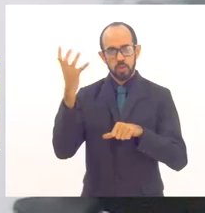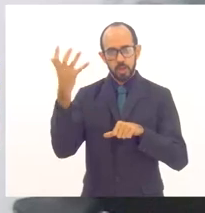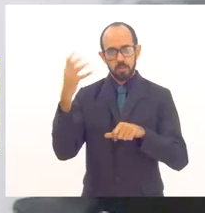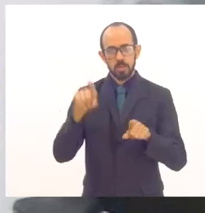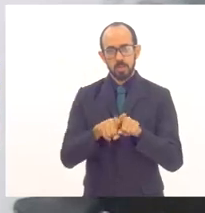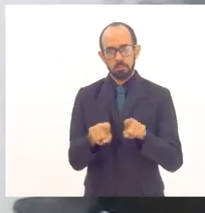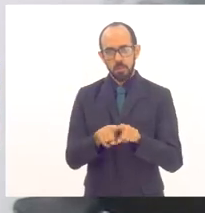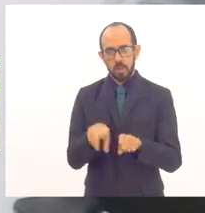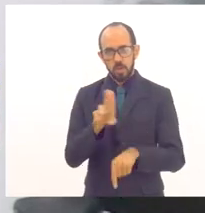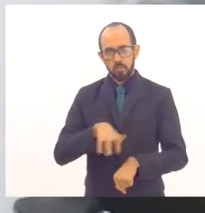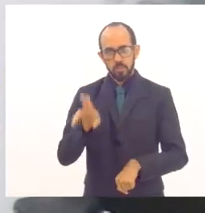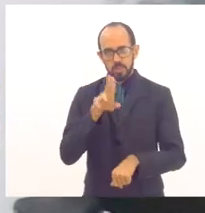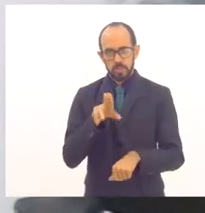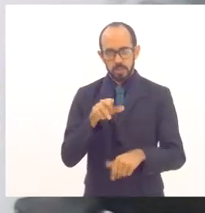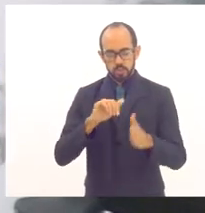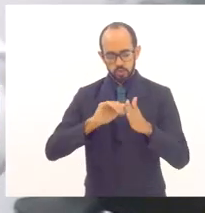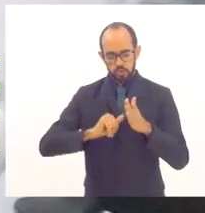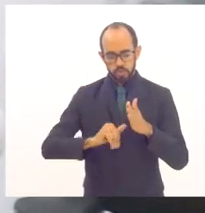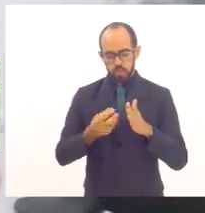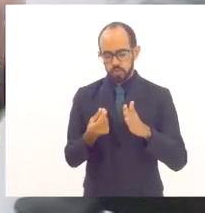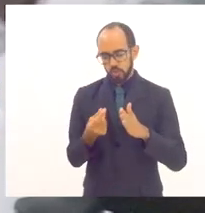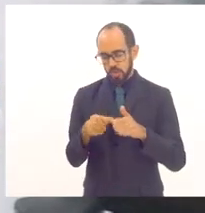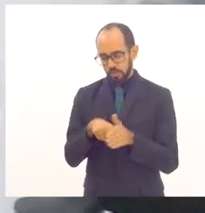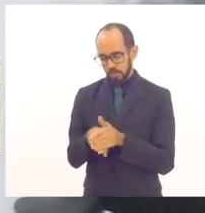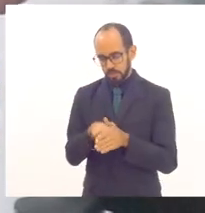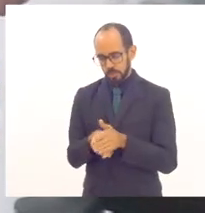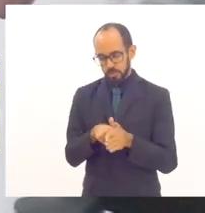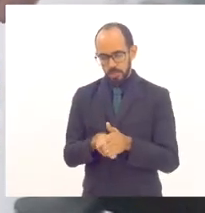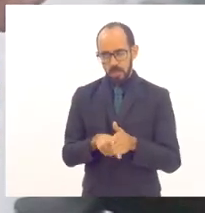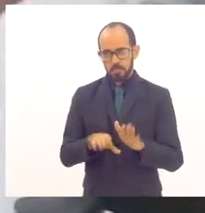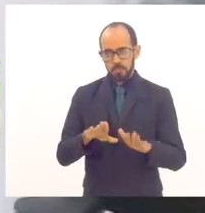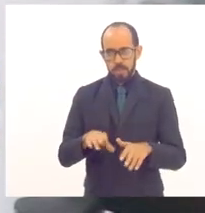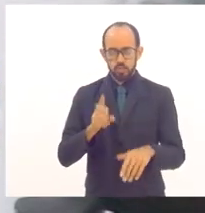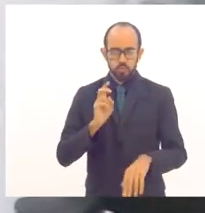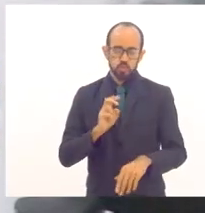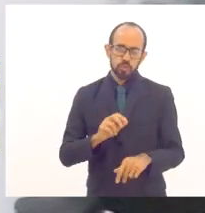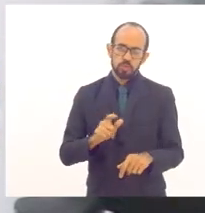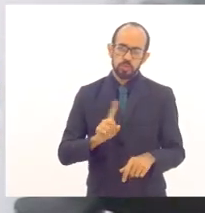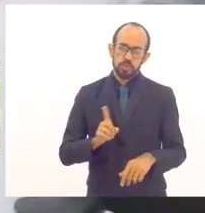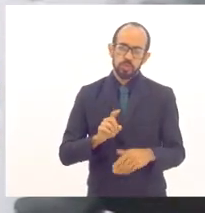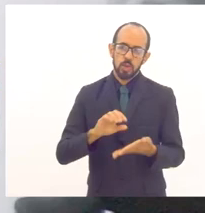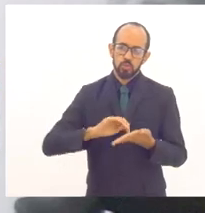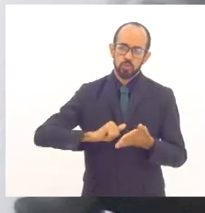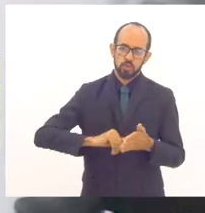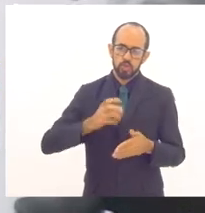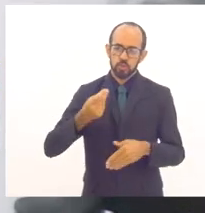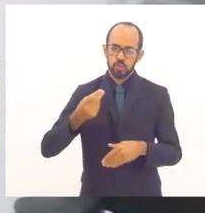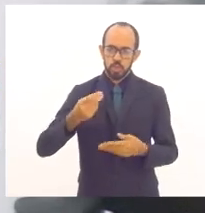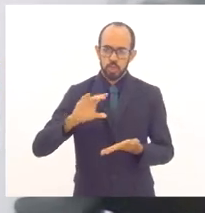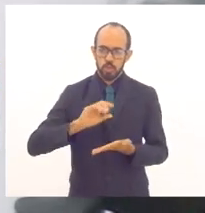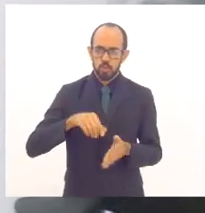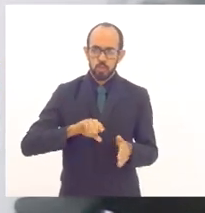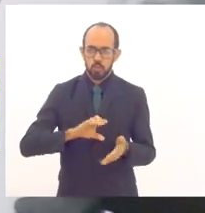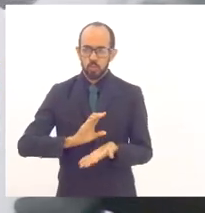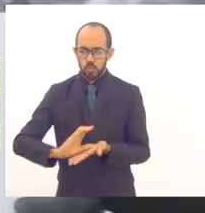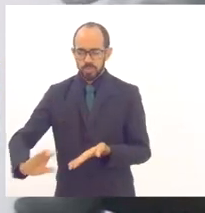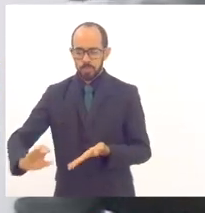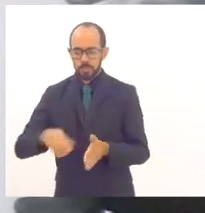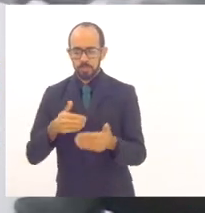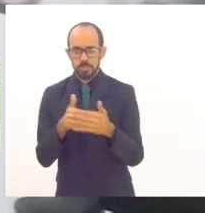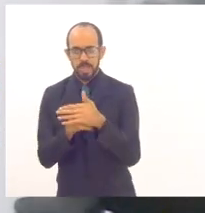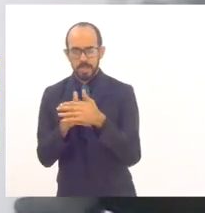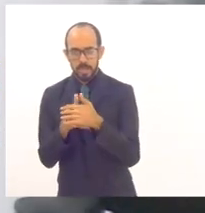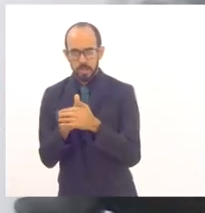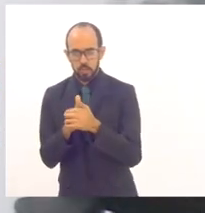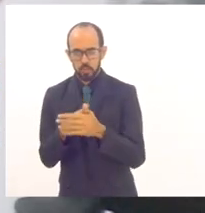universidade, tira o dinheiro da pesquisa. Não tira o dinheiro do orçamento secreto de alguns poucos